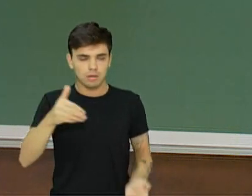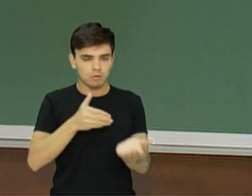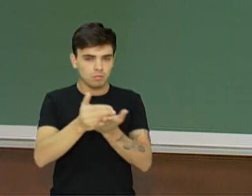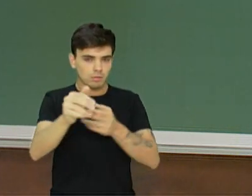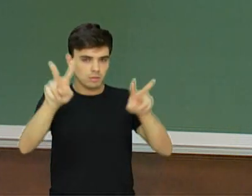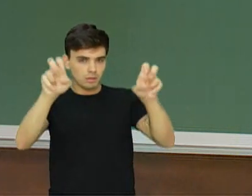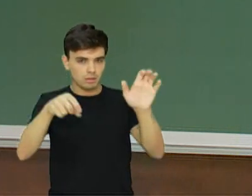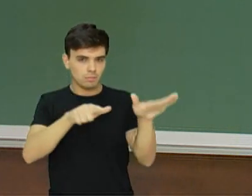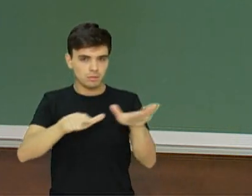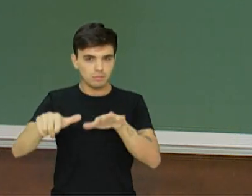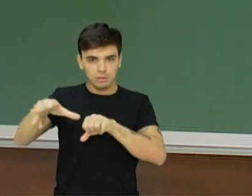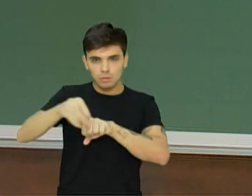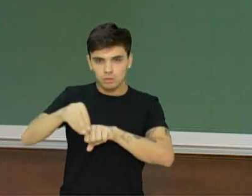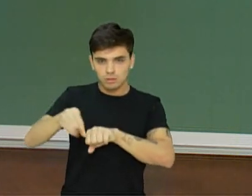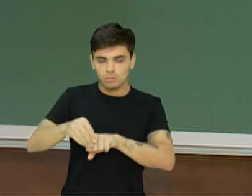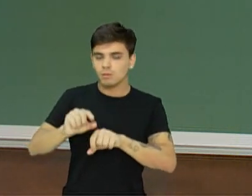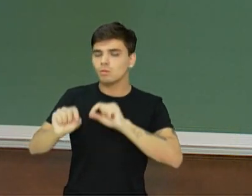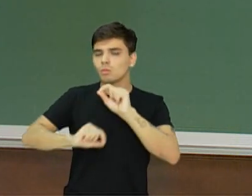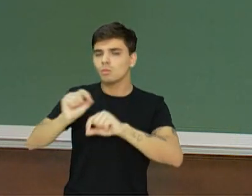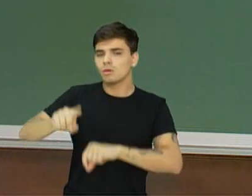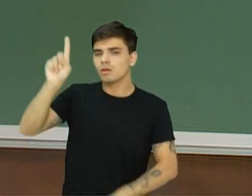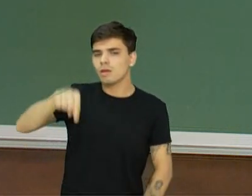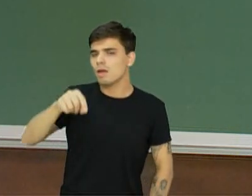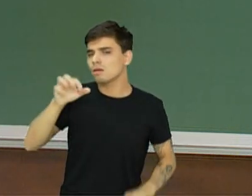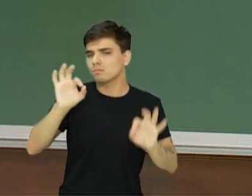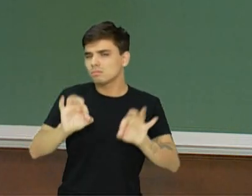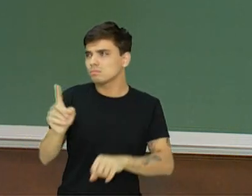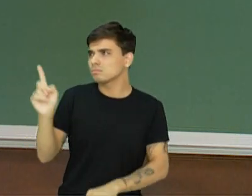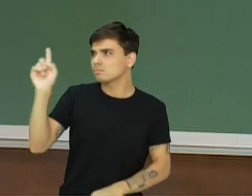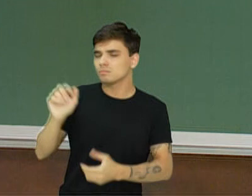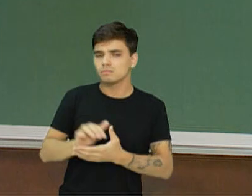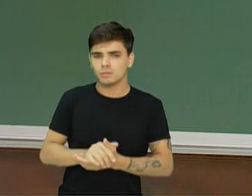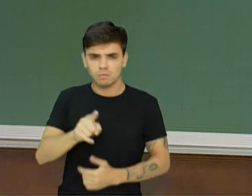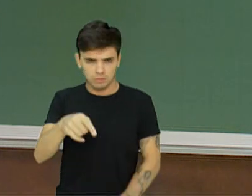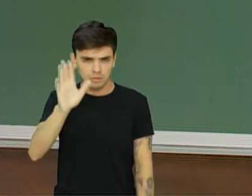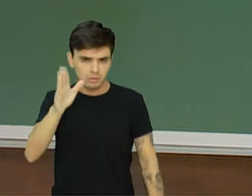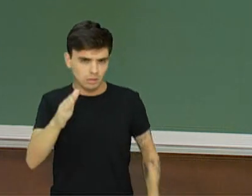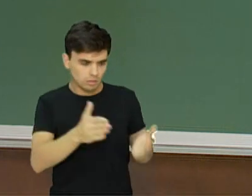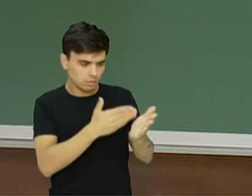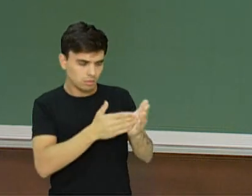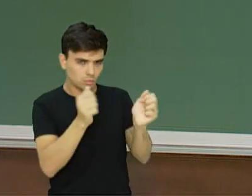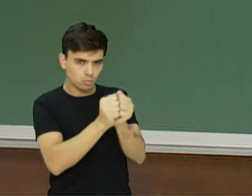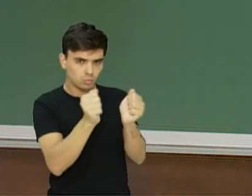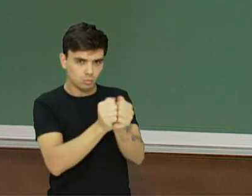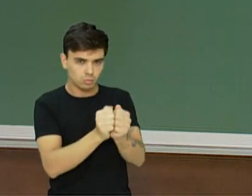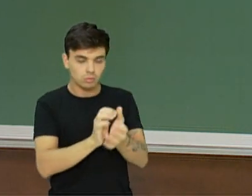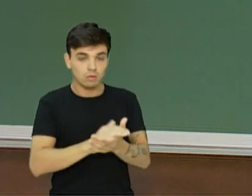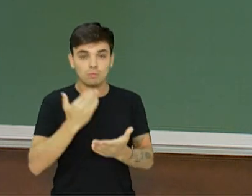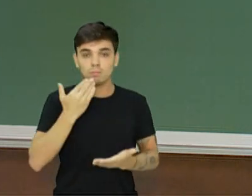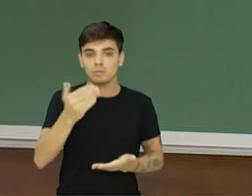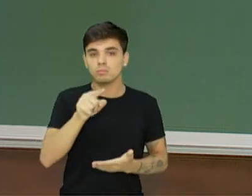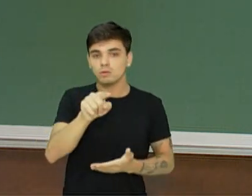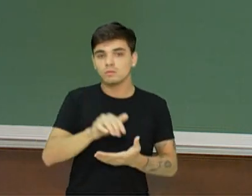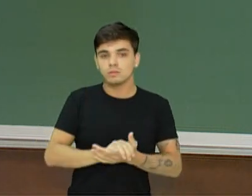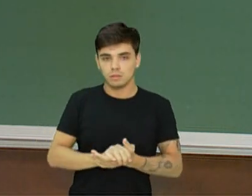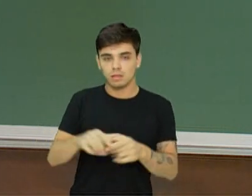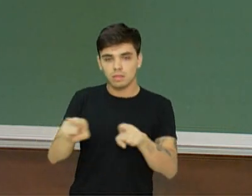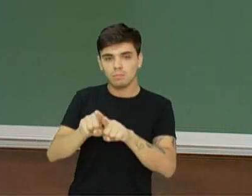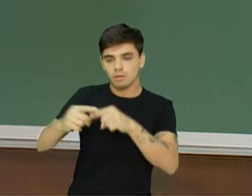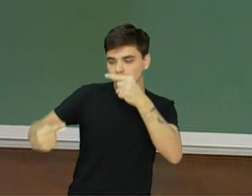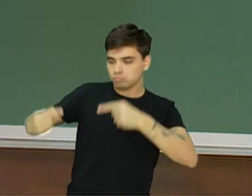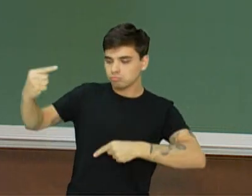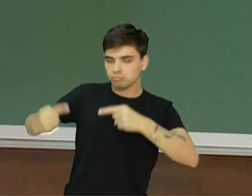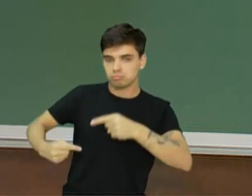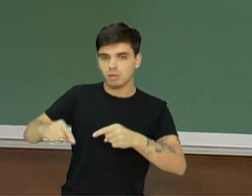do Conhecimento. O que exatamente é política? Você está com o seu caderno aí? Então, vou te fazer um